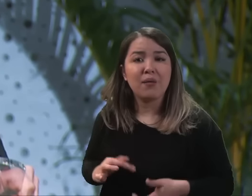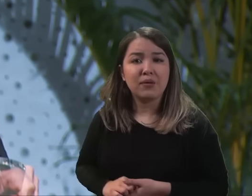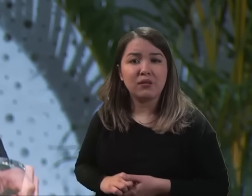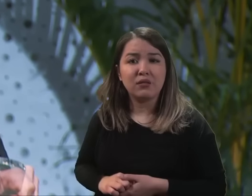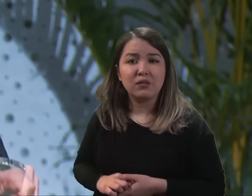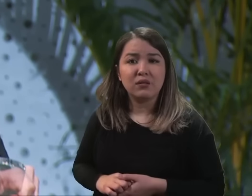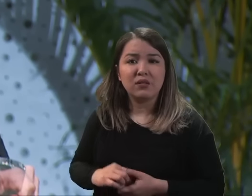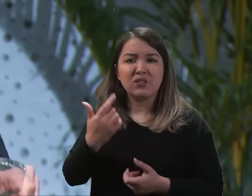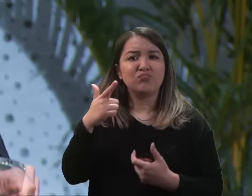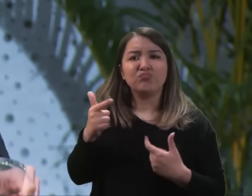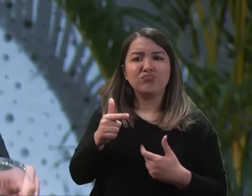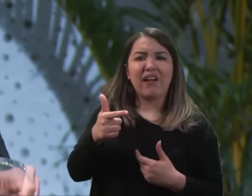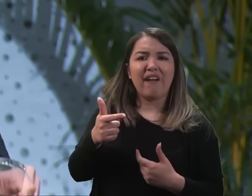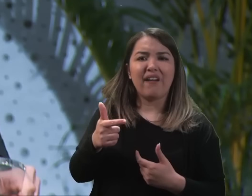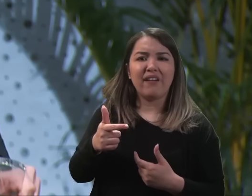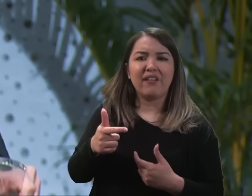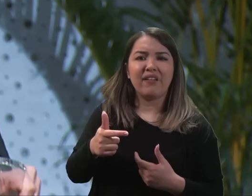murmuradores